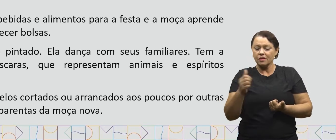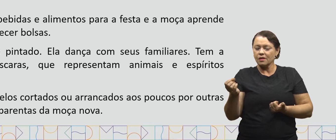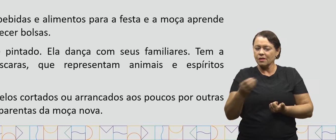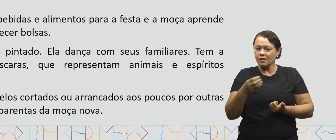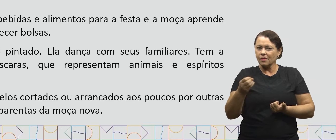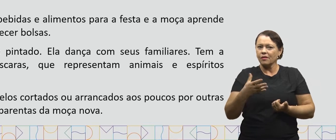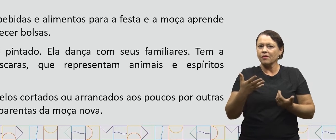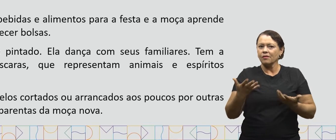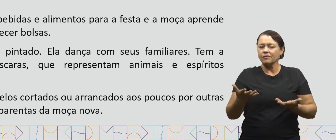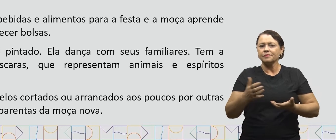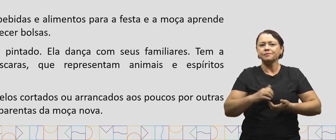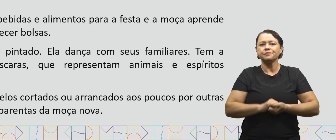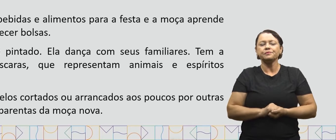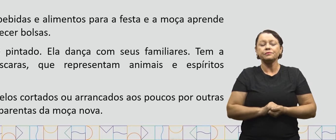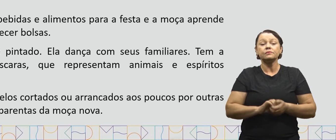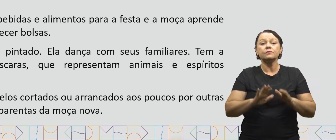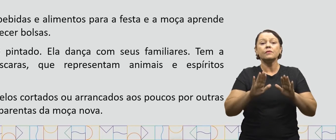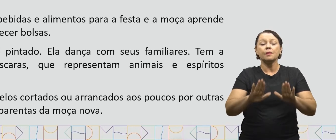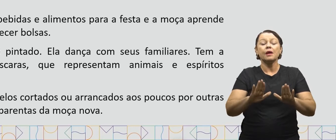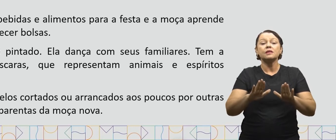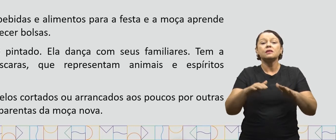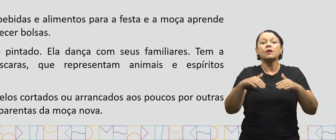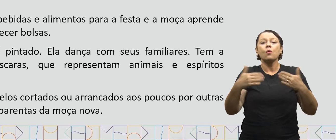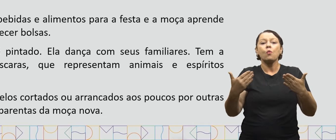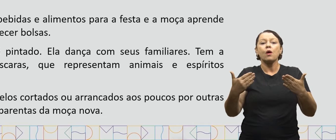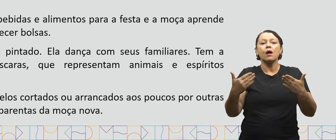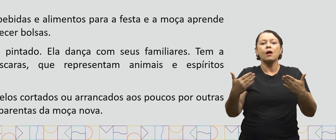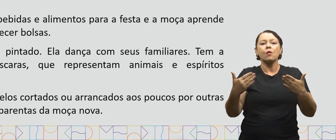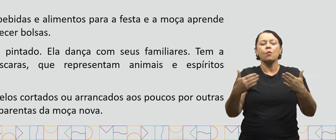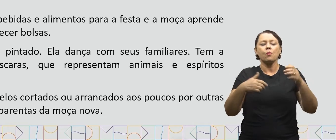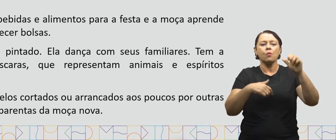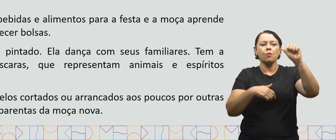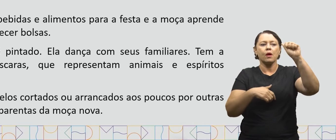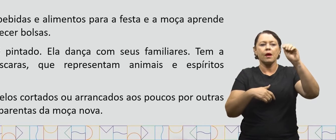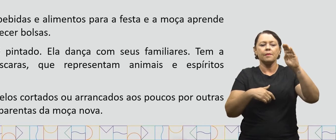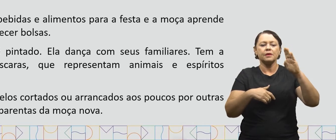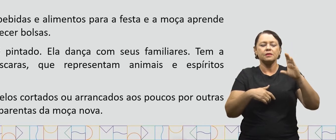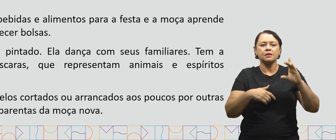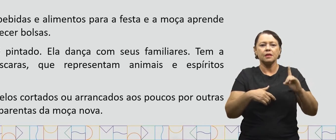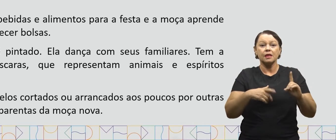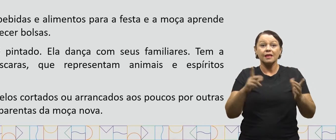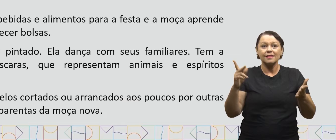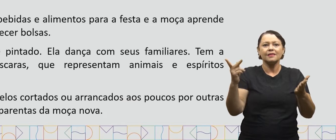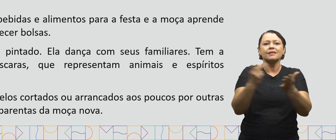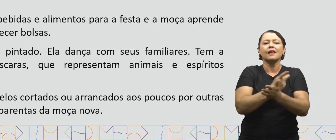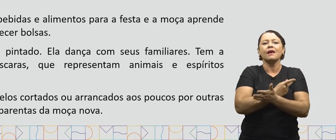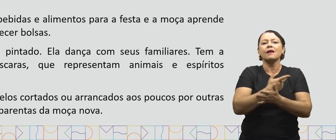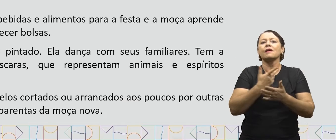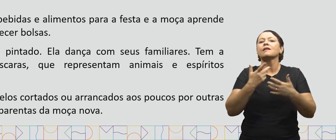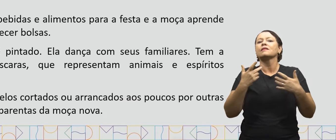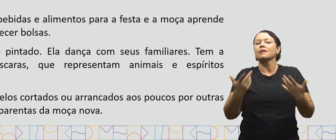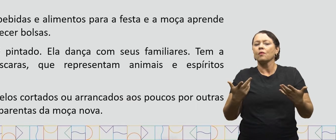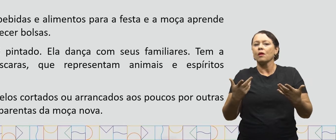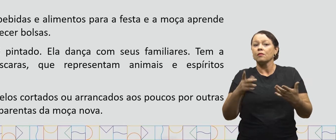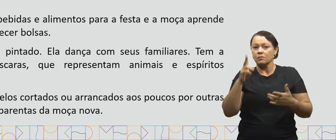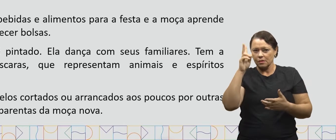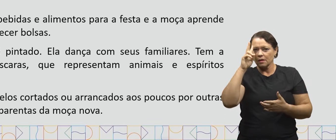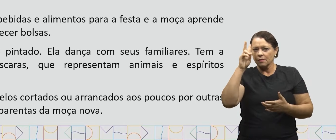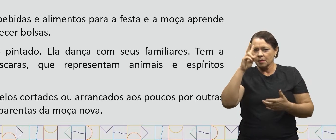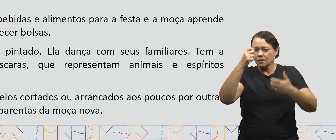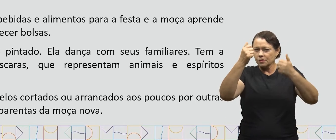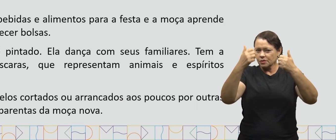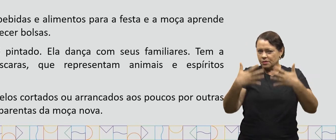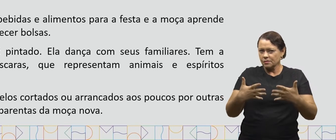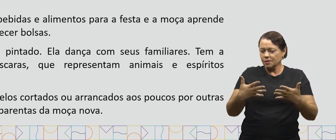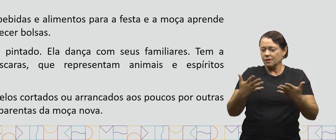a alternativa que não indica um dos acontecimentos durante esse ritual ticuna. Lembrando que falamos